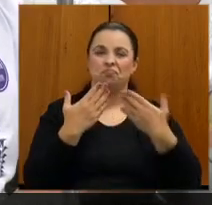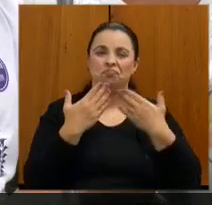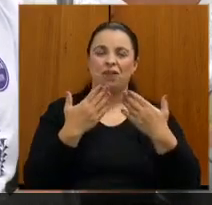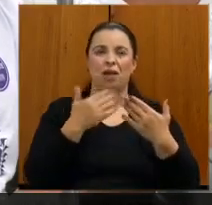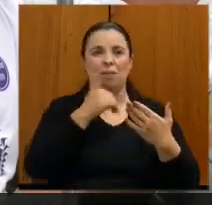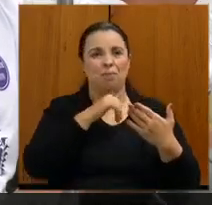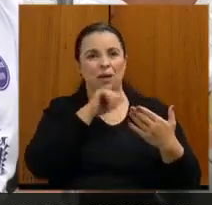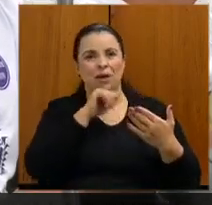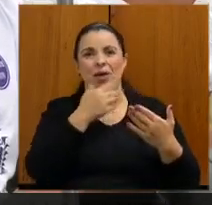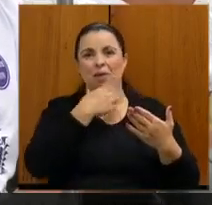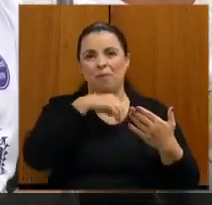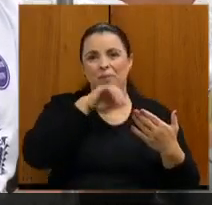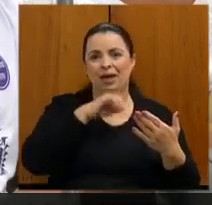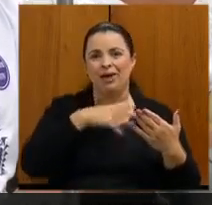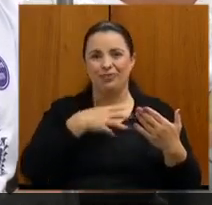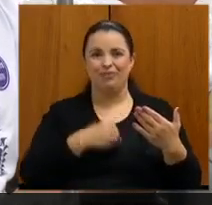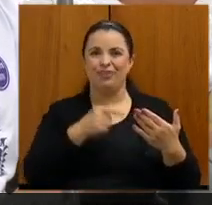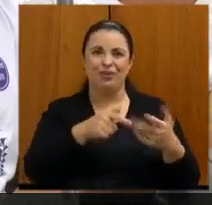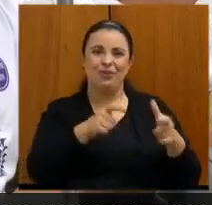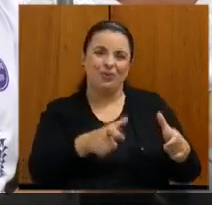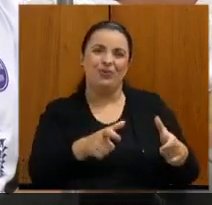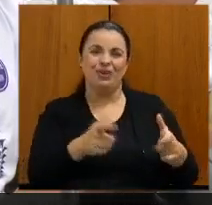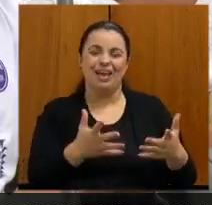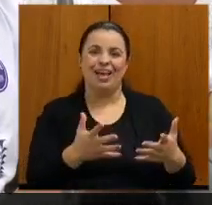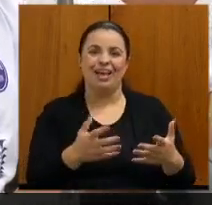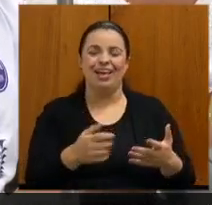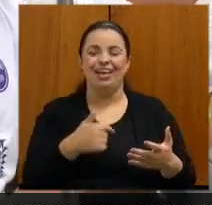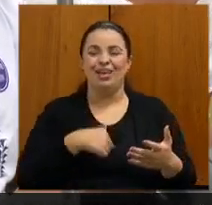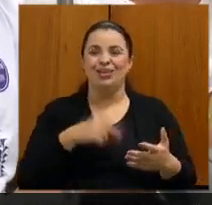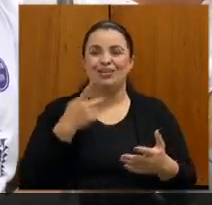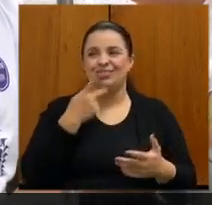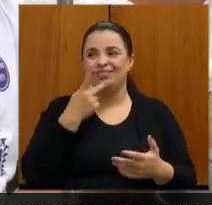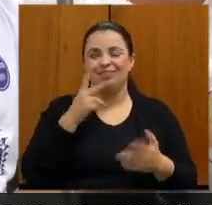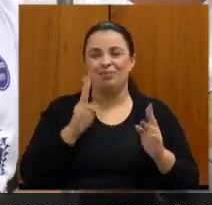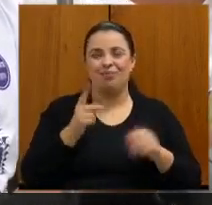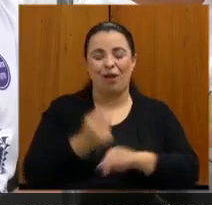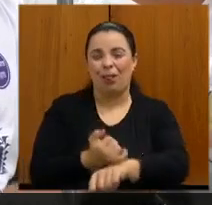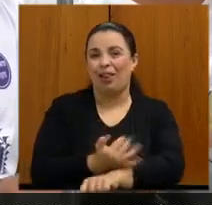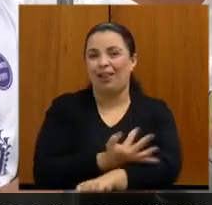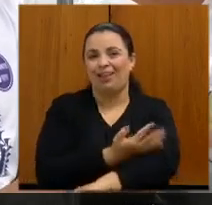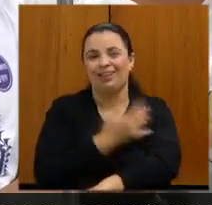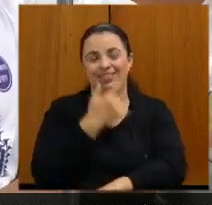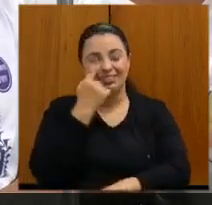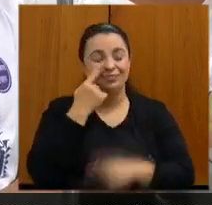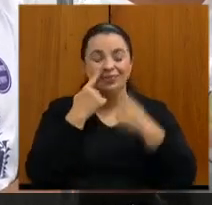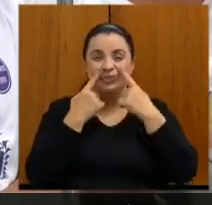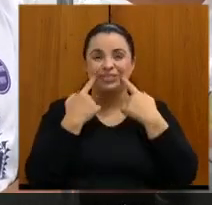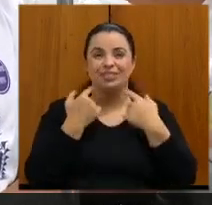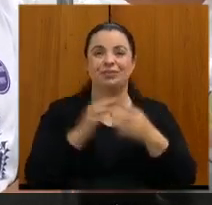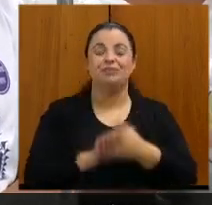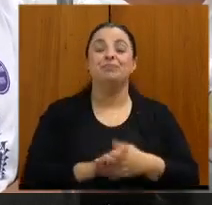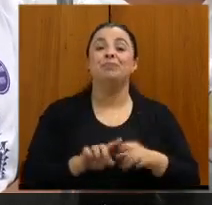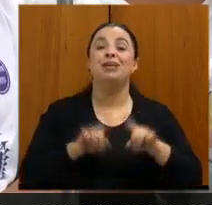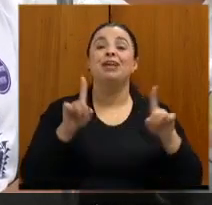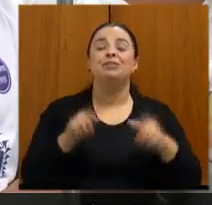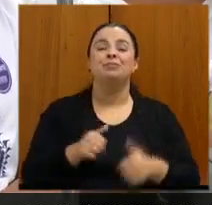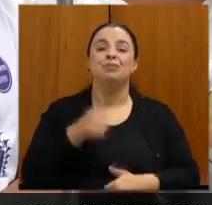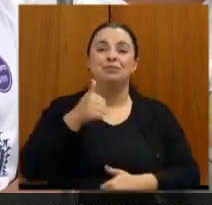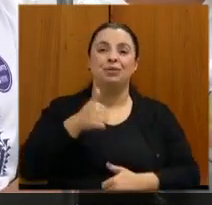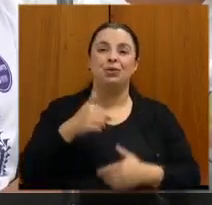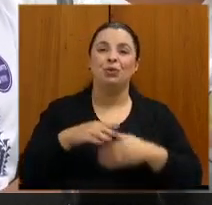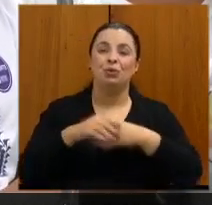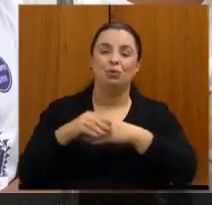e é eu amo você amo muito mas assim eu queria primeiro saudar todo mundo que tá aqui